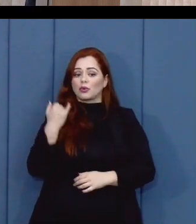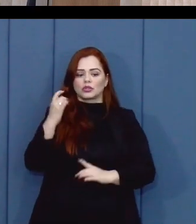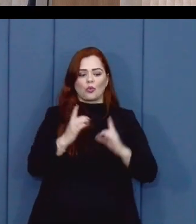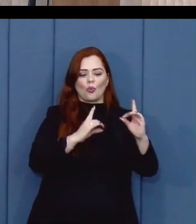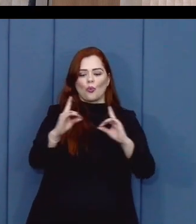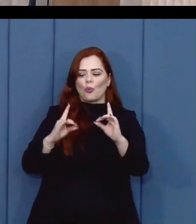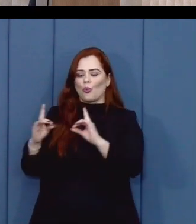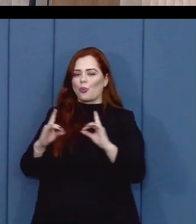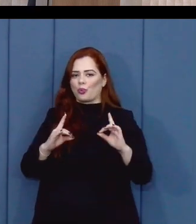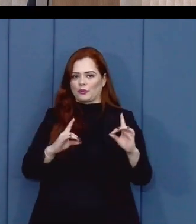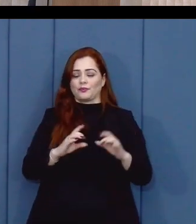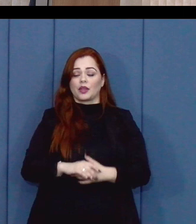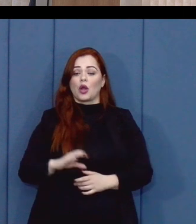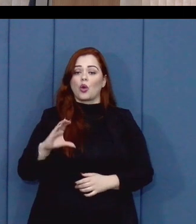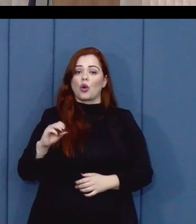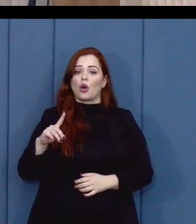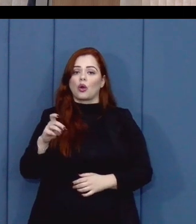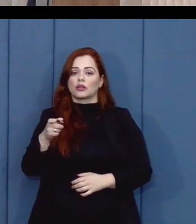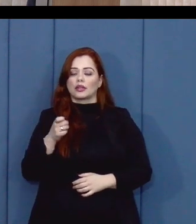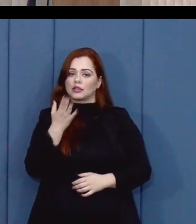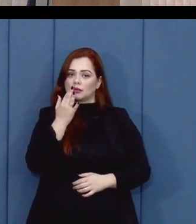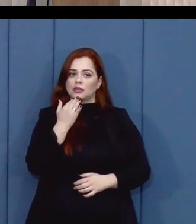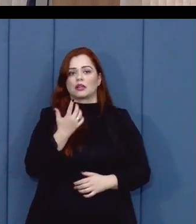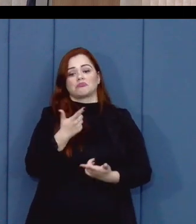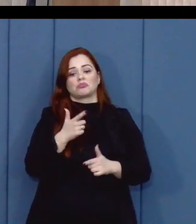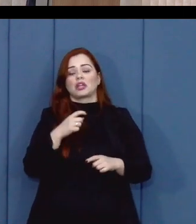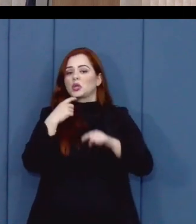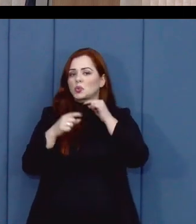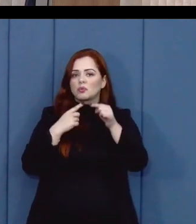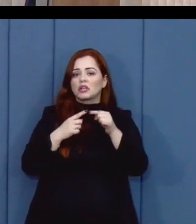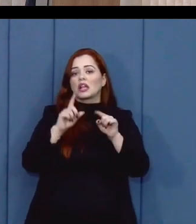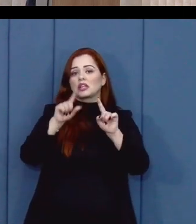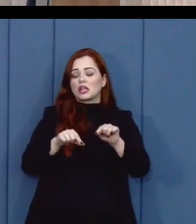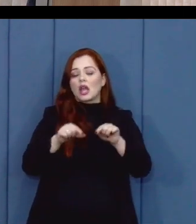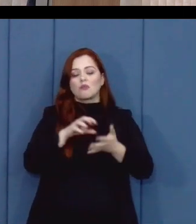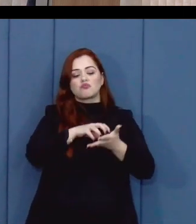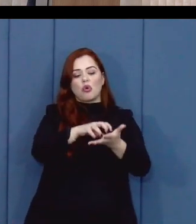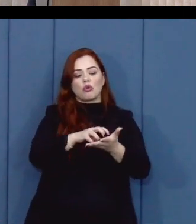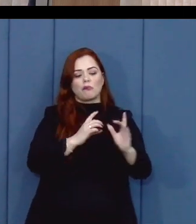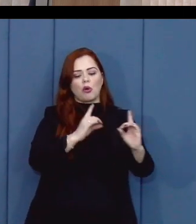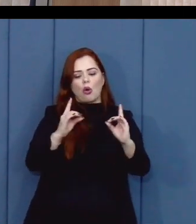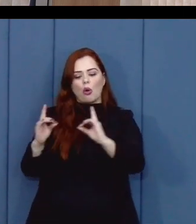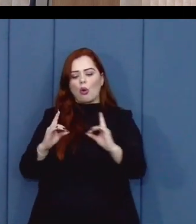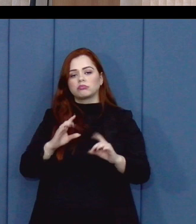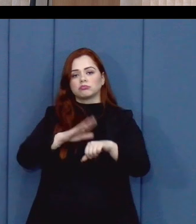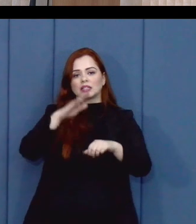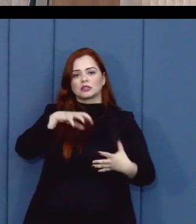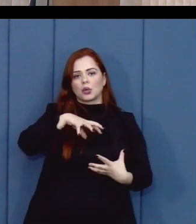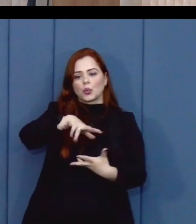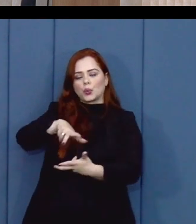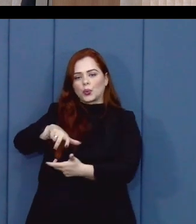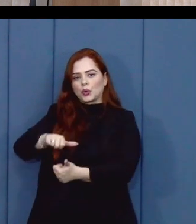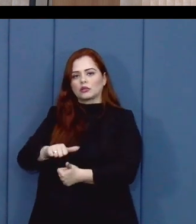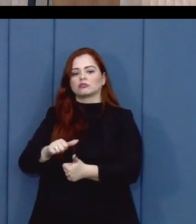O Códex Alimentários, sem dúvidas, é o órgão multilateral mais importante no mundo que cuida